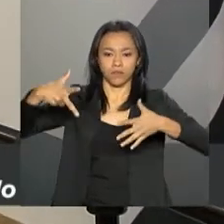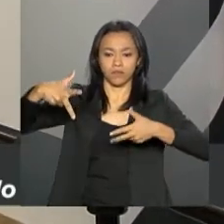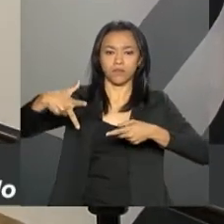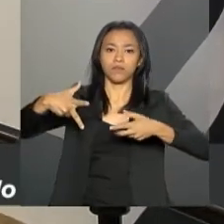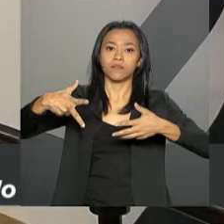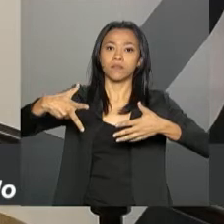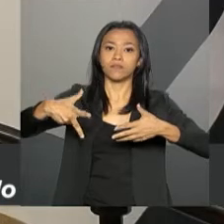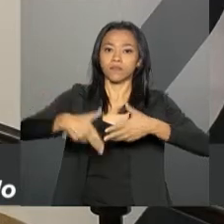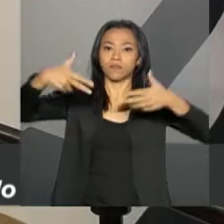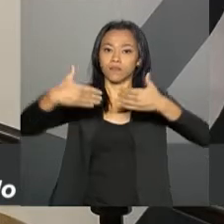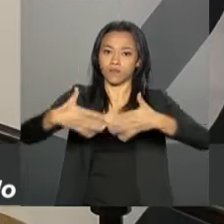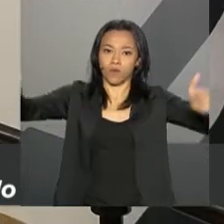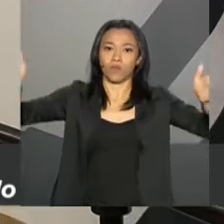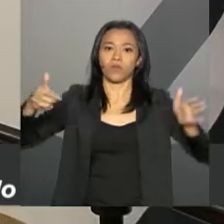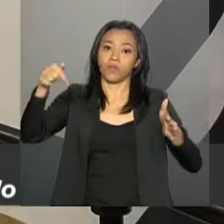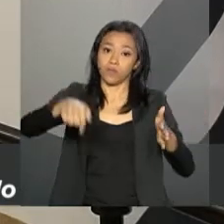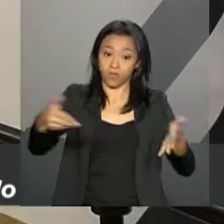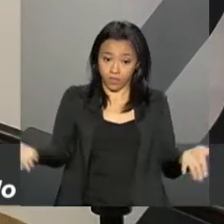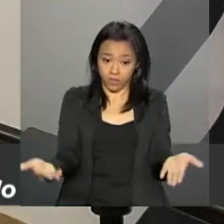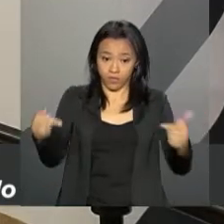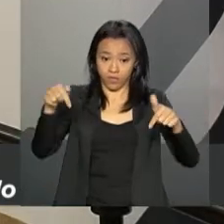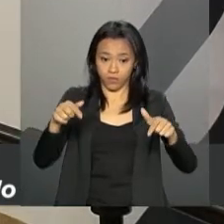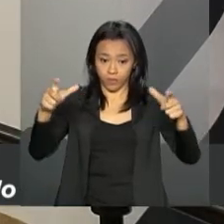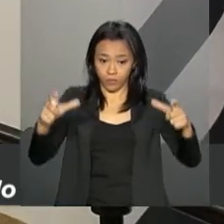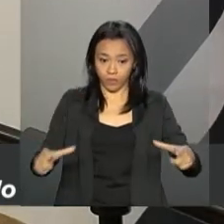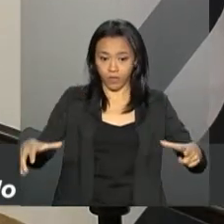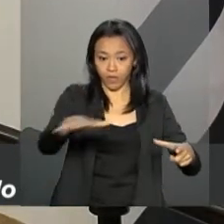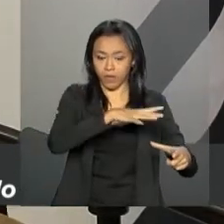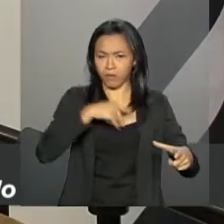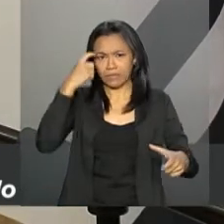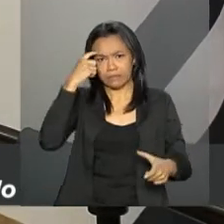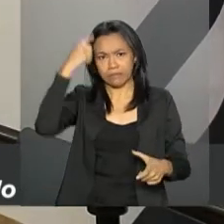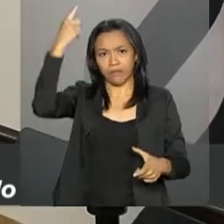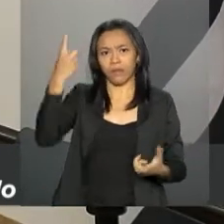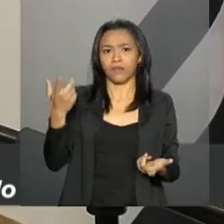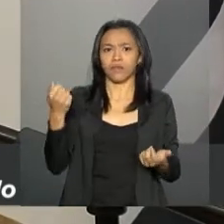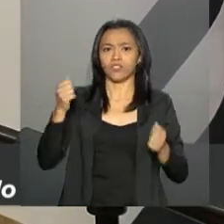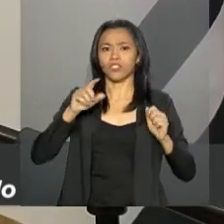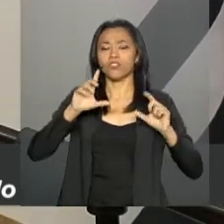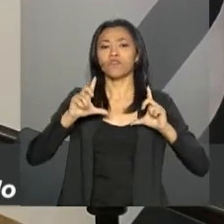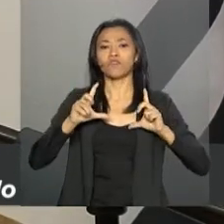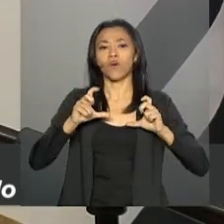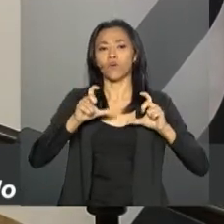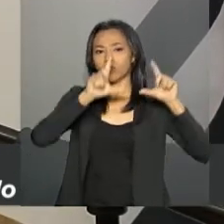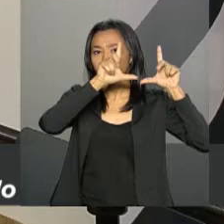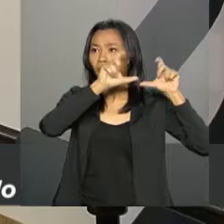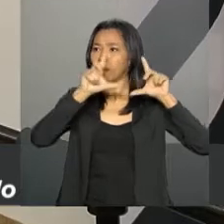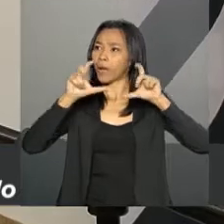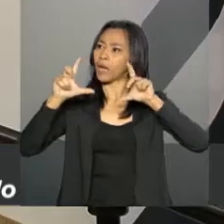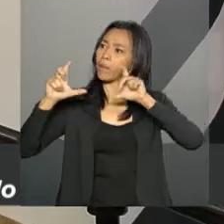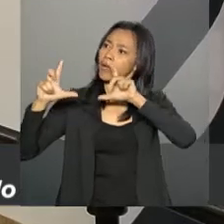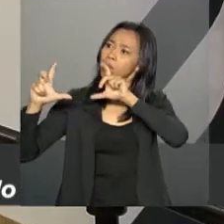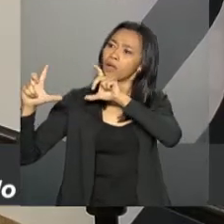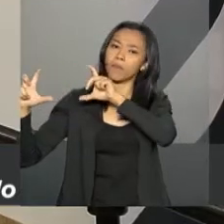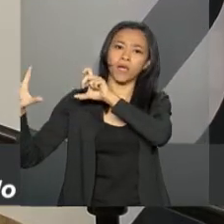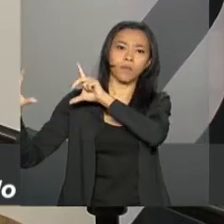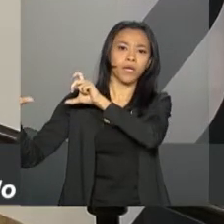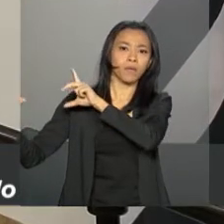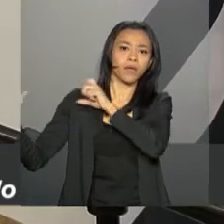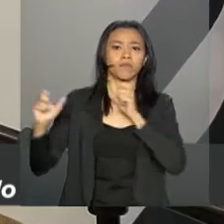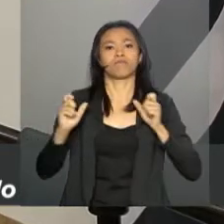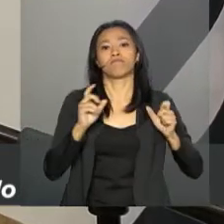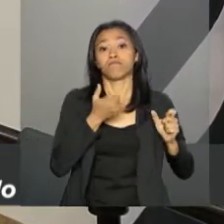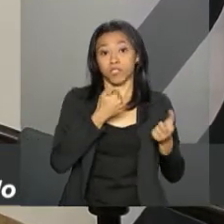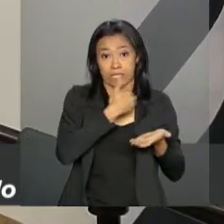esta galeria por essa felicíssima ideia do secretário Mágino, não é? Porque o retrato,